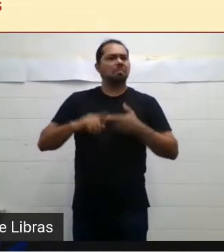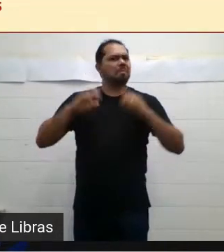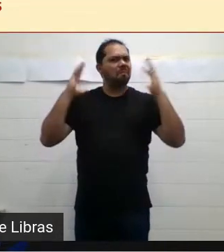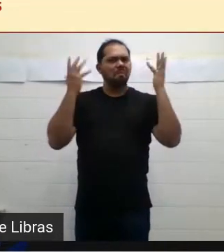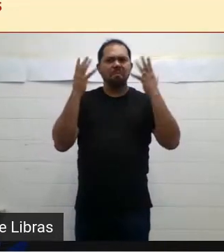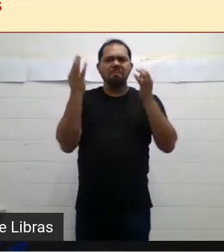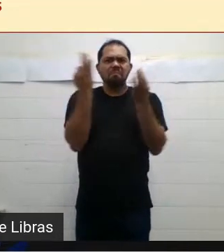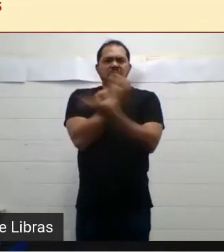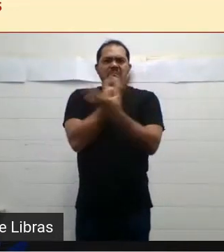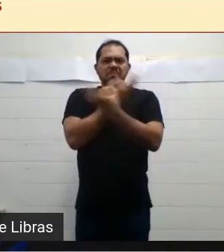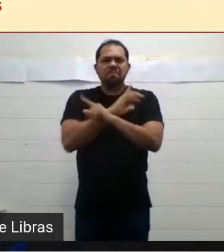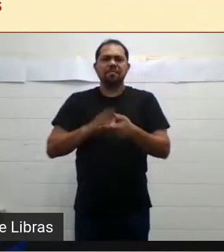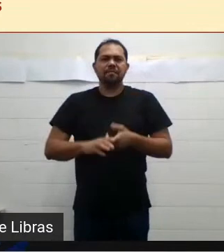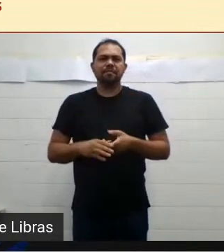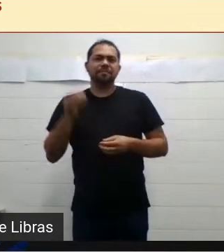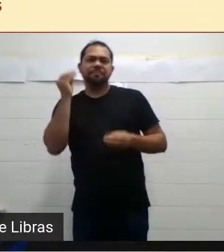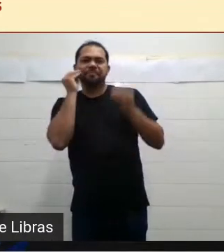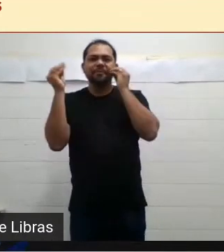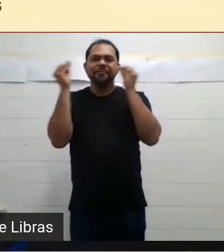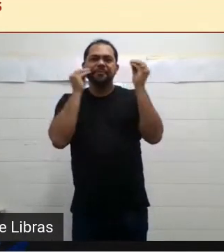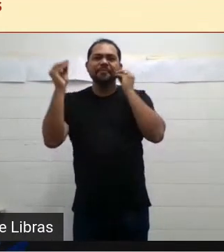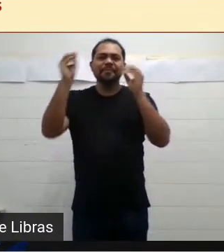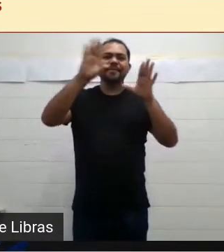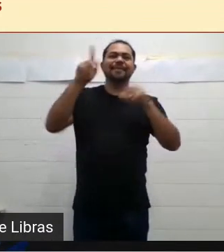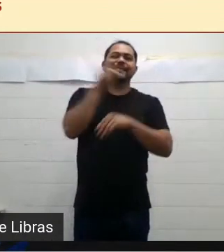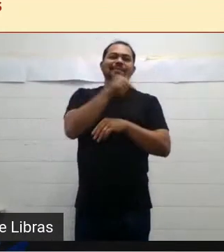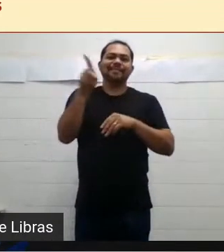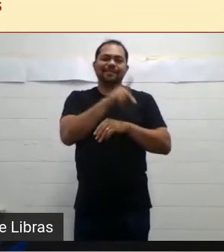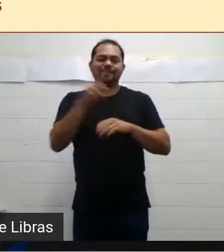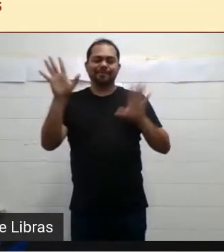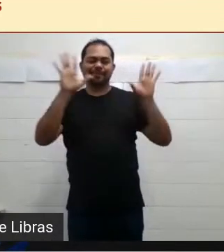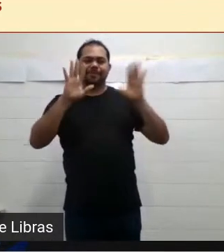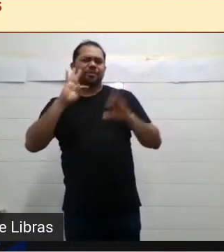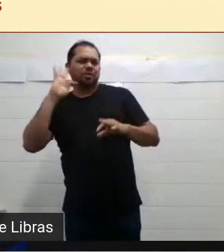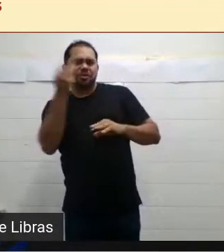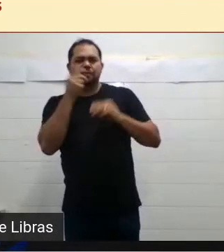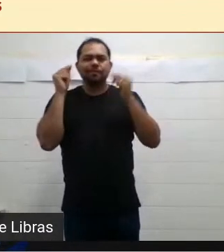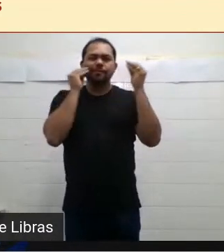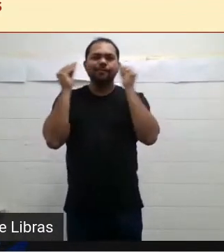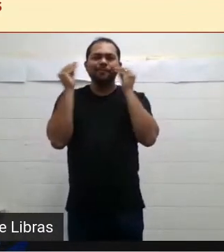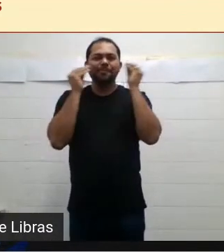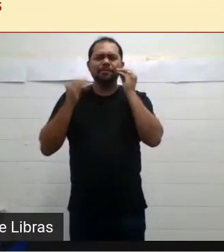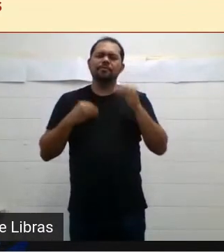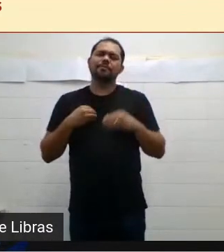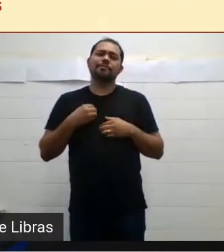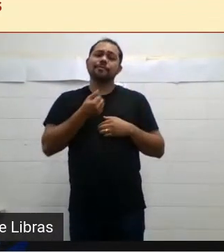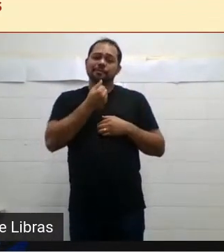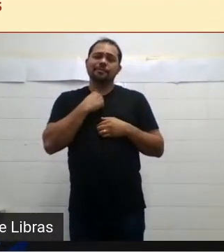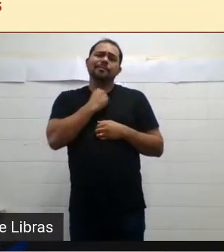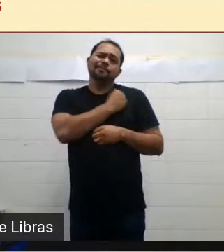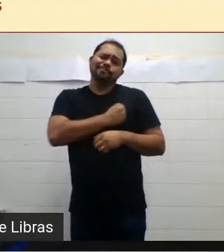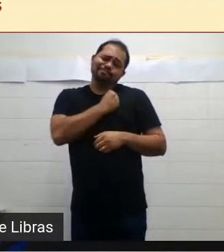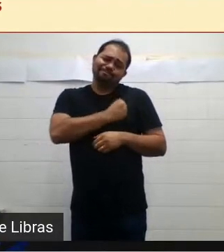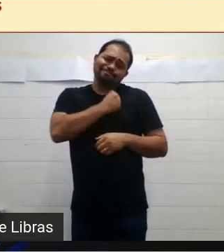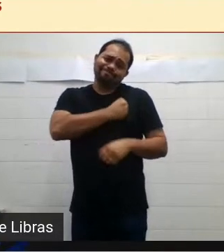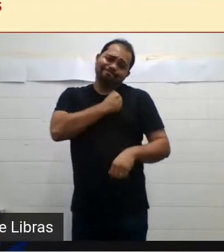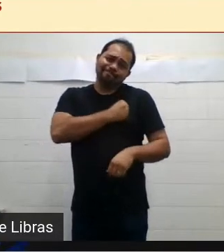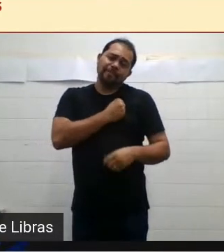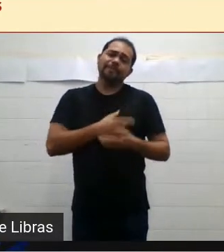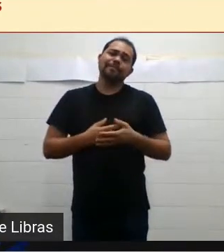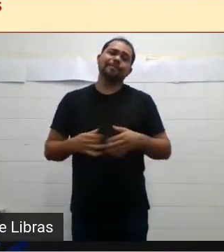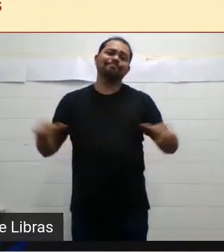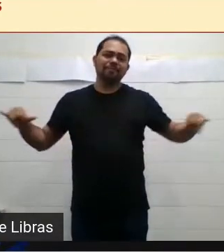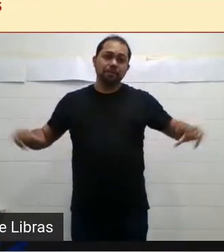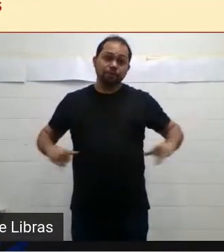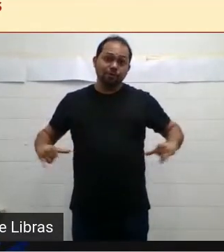maravilhoso. Beijo, Rodrigo, beijo, Elza, beijo todos os professores. Tenho saudade de todas as aulas, todo o sofrimento e